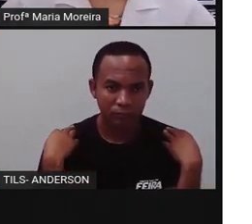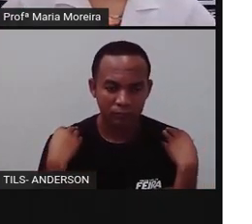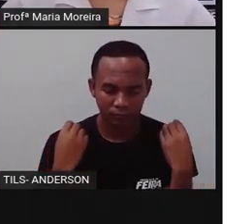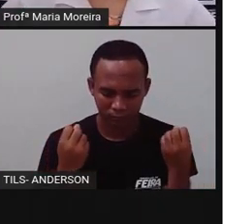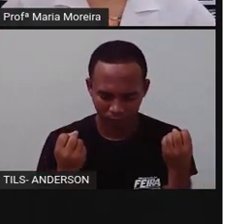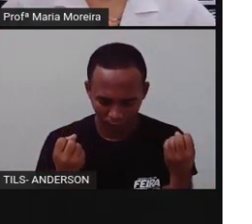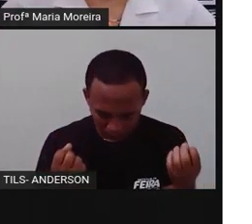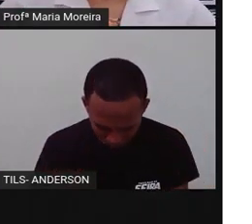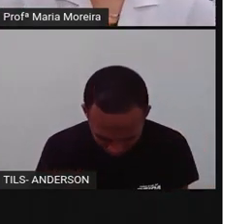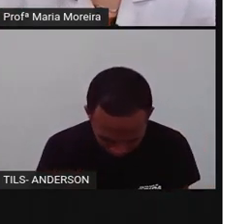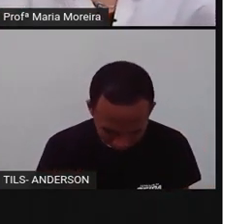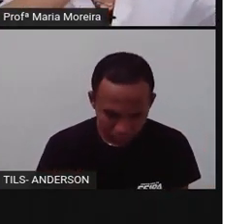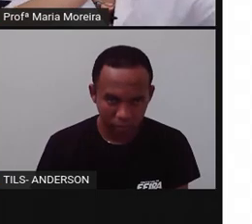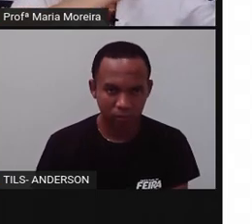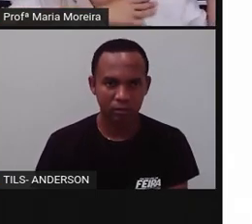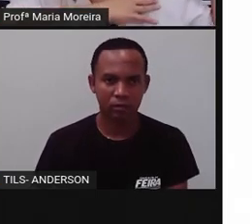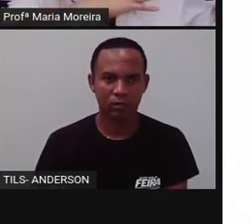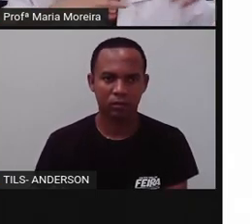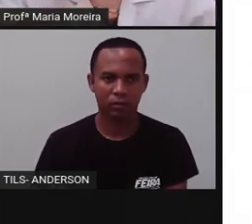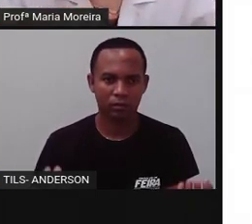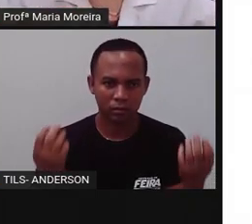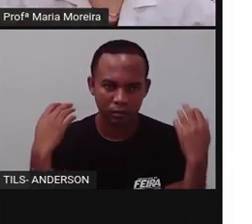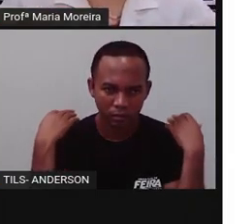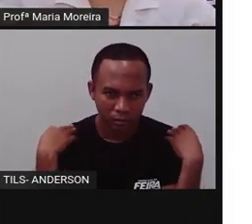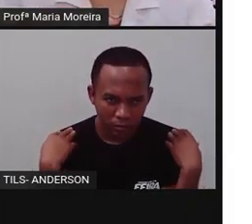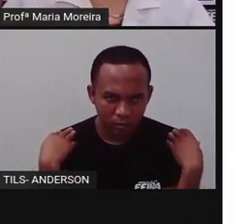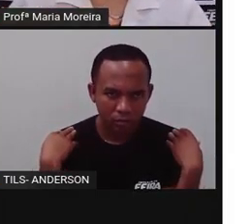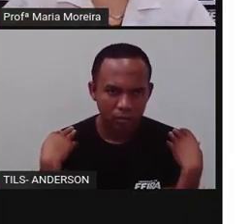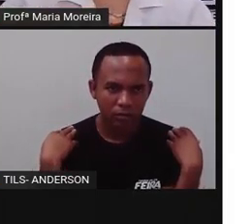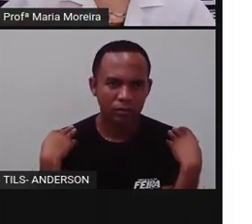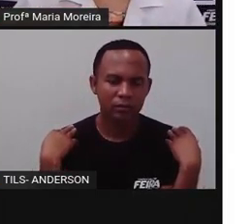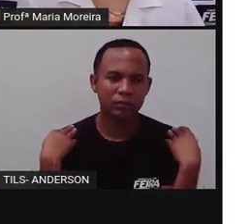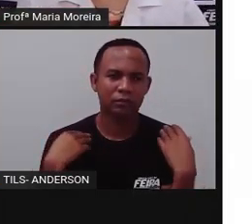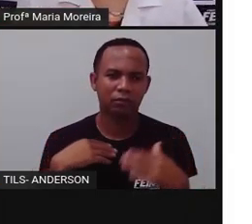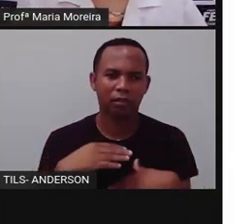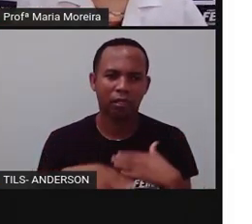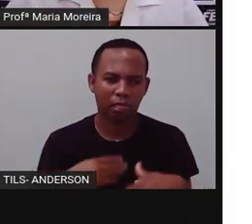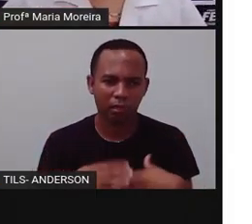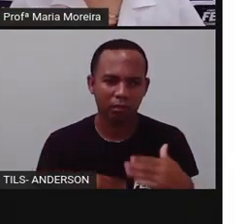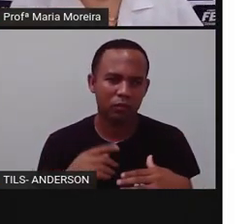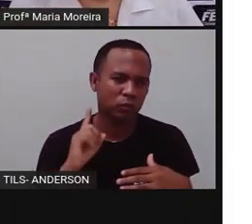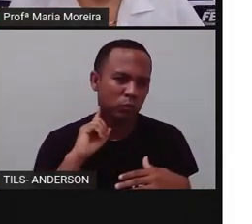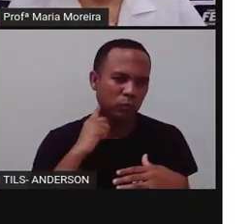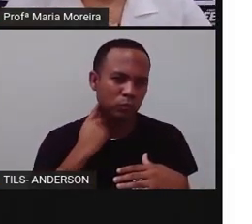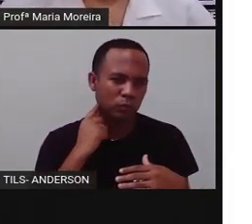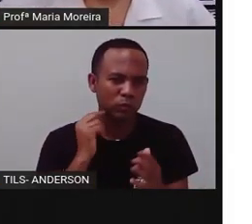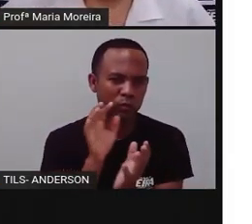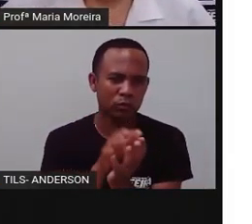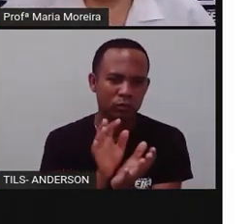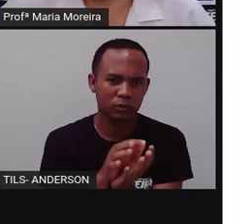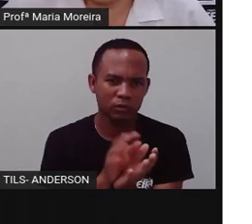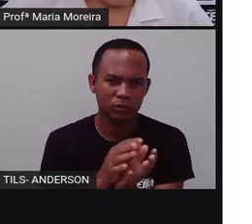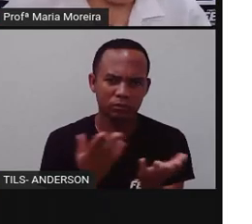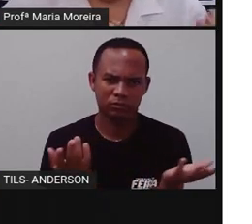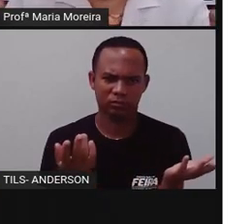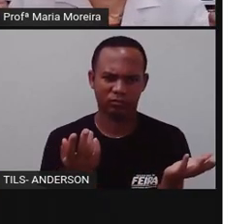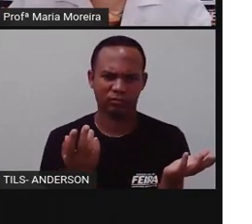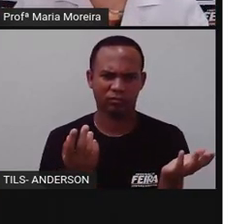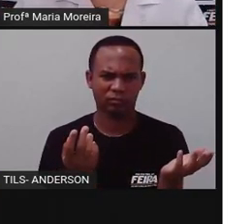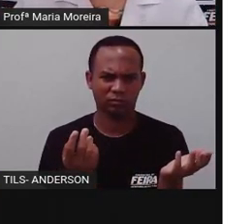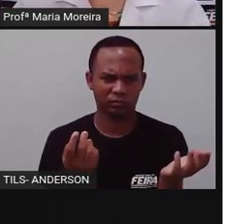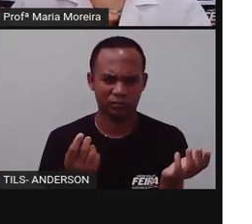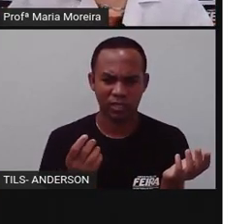barro e então pôs de novo no ombro o bicho todo enlameado. Abdu, que agora começara a